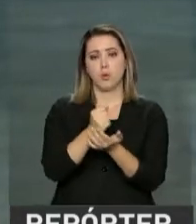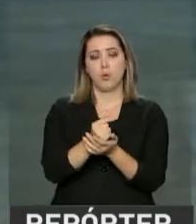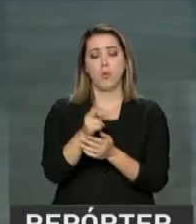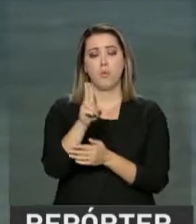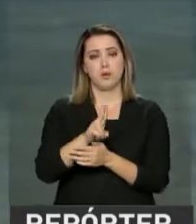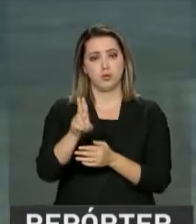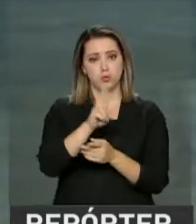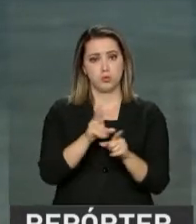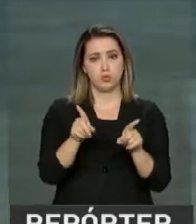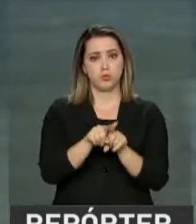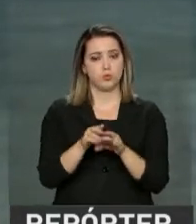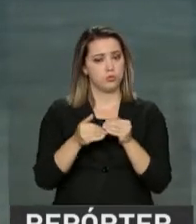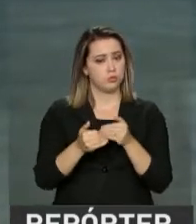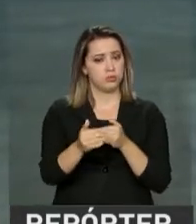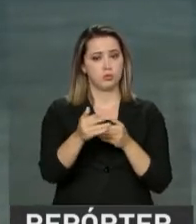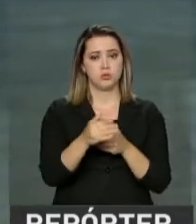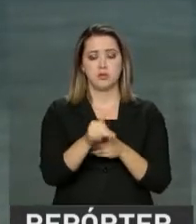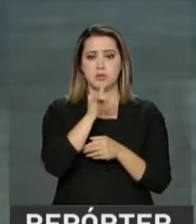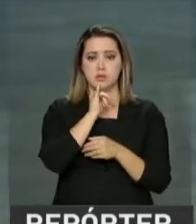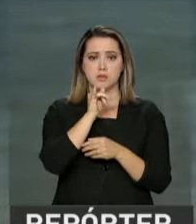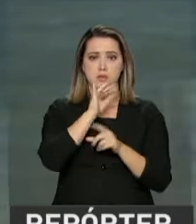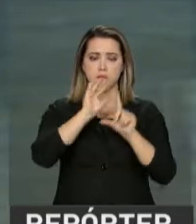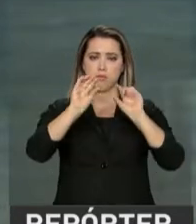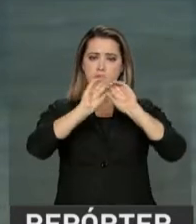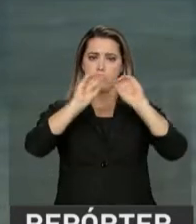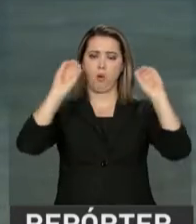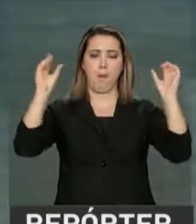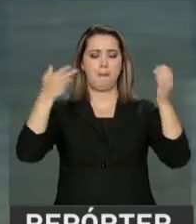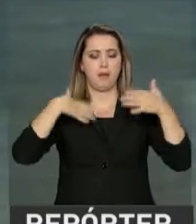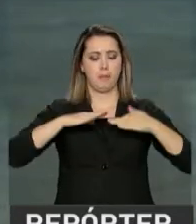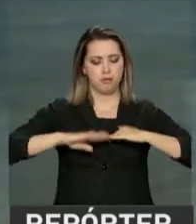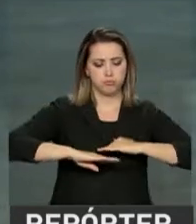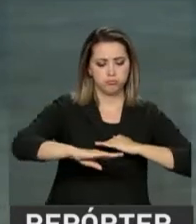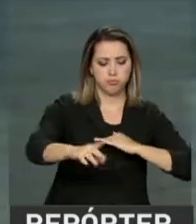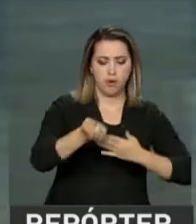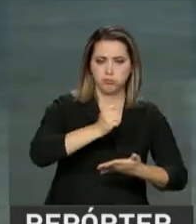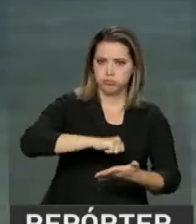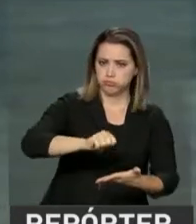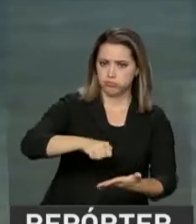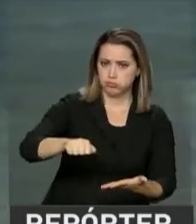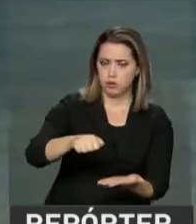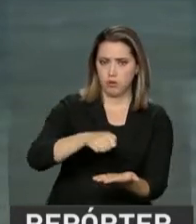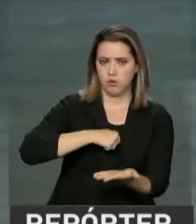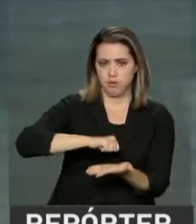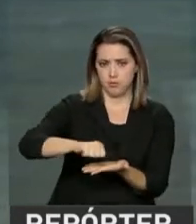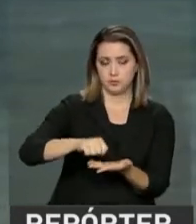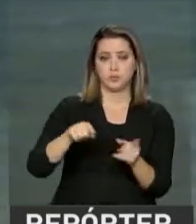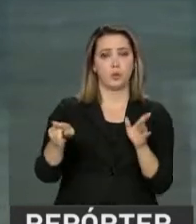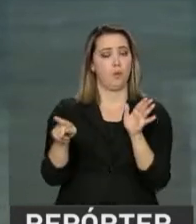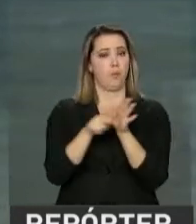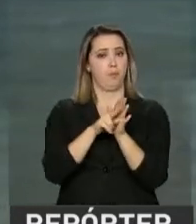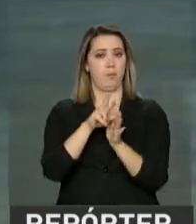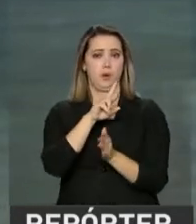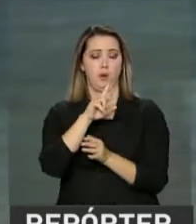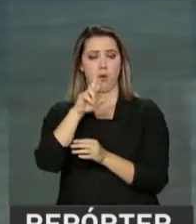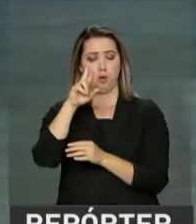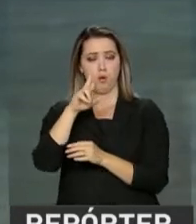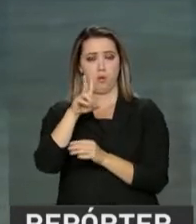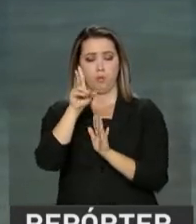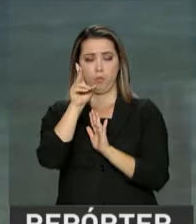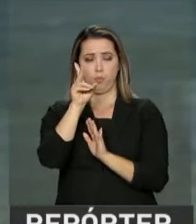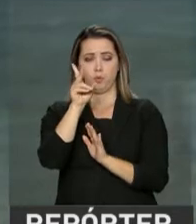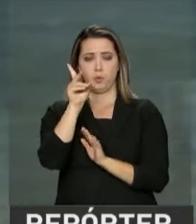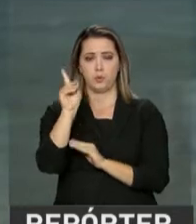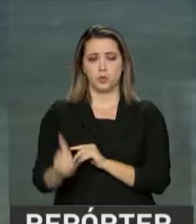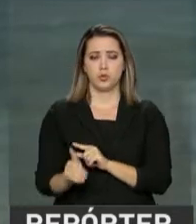e bens permanentes como lâmpadas e carteiras e ao próprio diretor da escola quem gere esse recurso seja quem decide